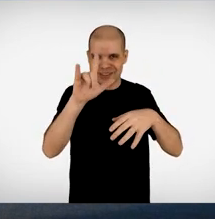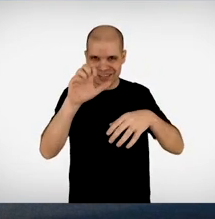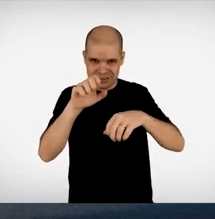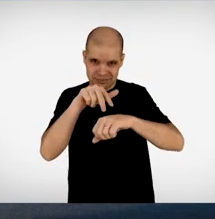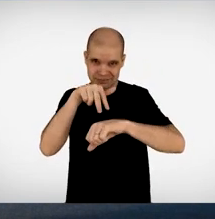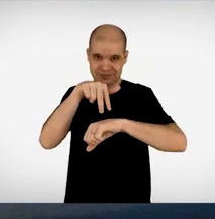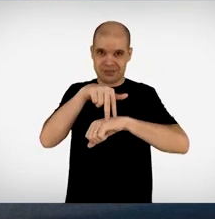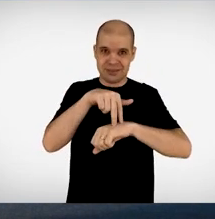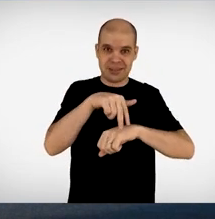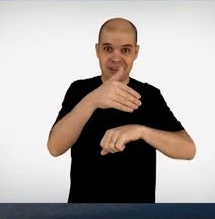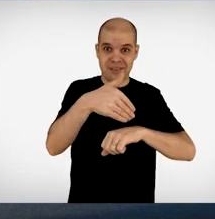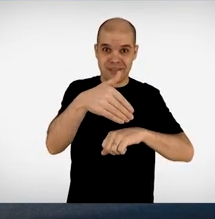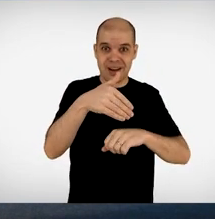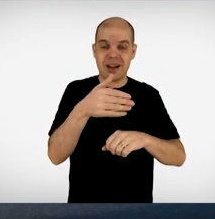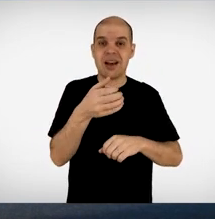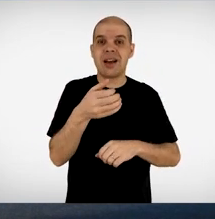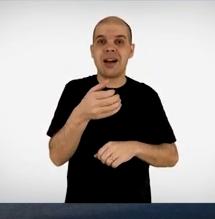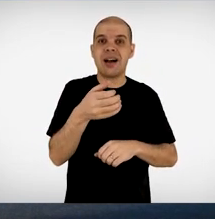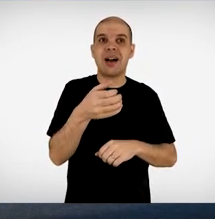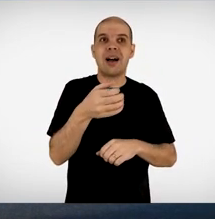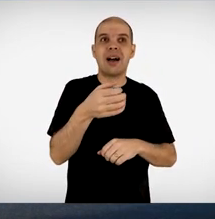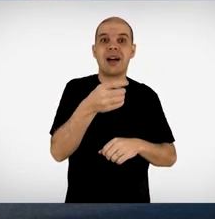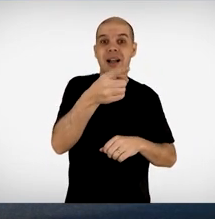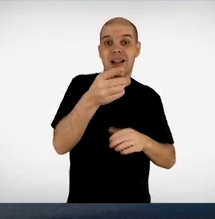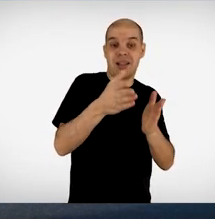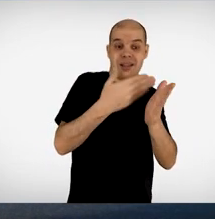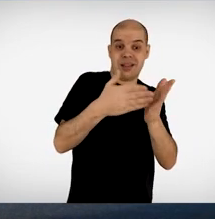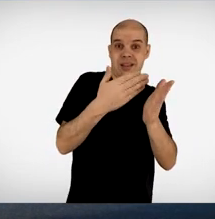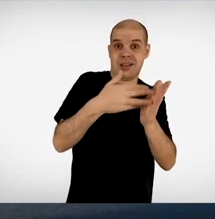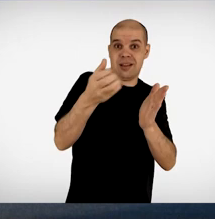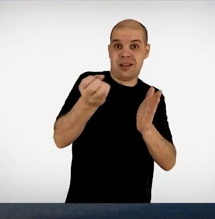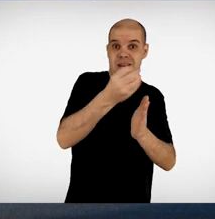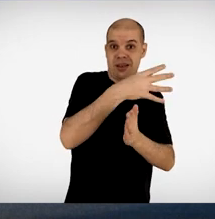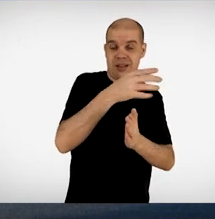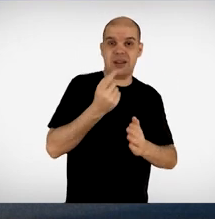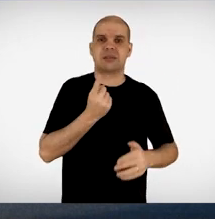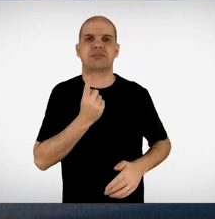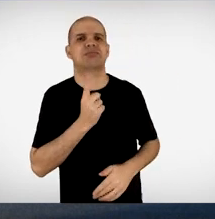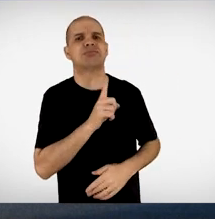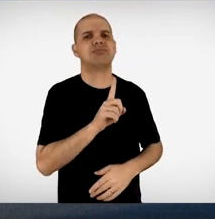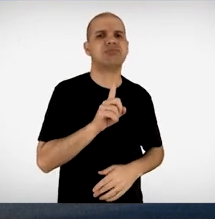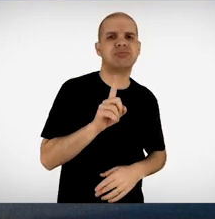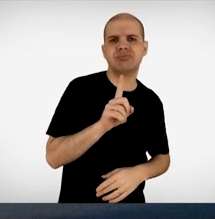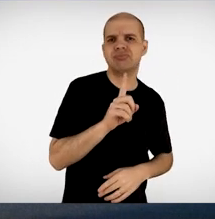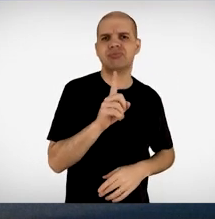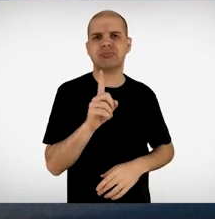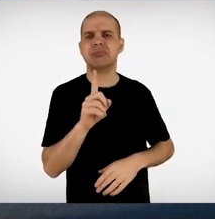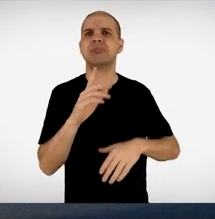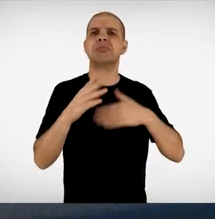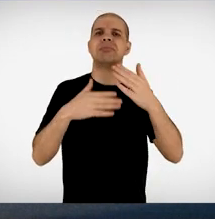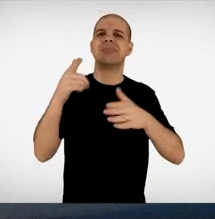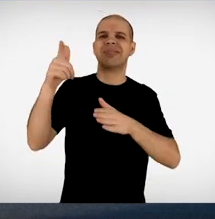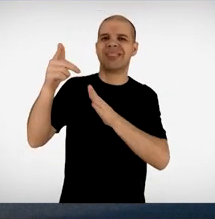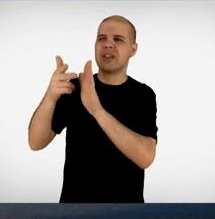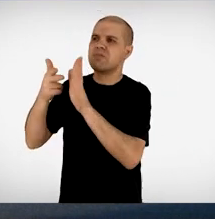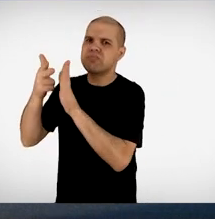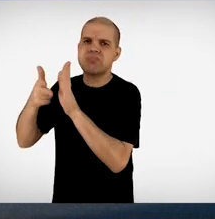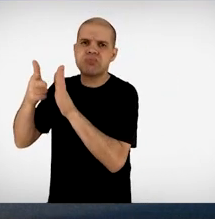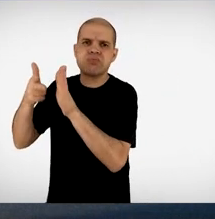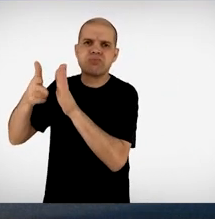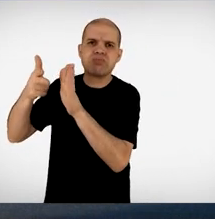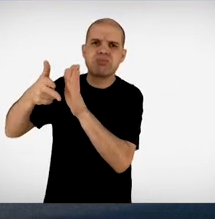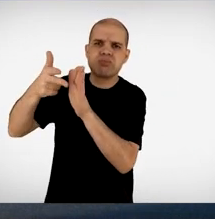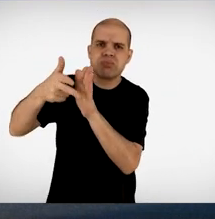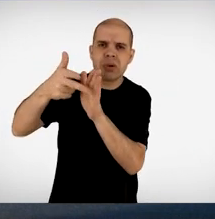ela, ela sai, ela fica observando, passa um trem, que eu acho que é uma marca da passagem do tempo. E ela tem